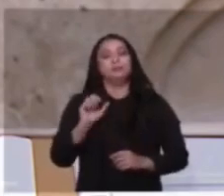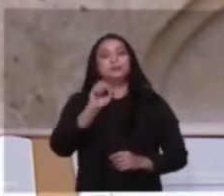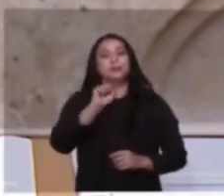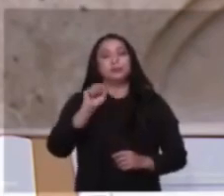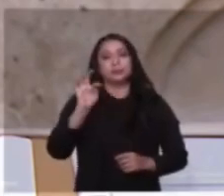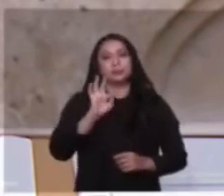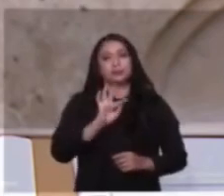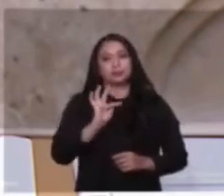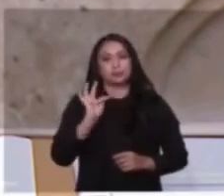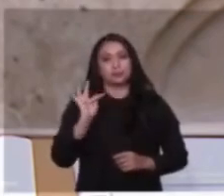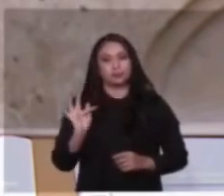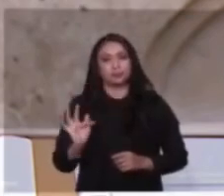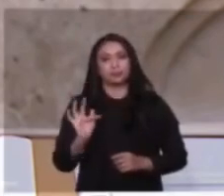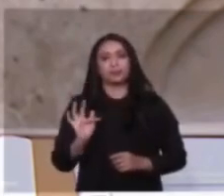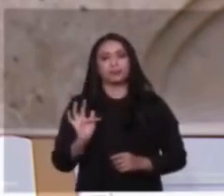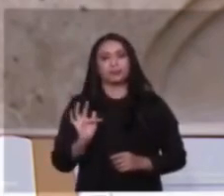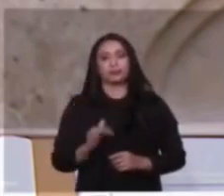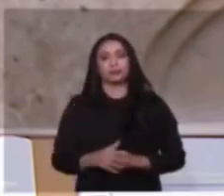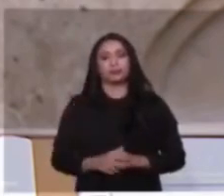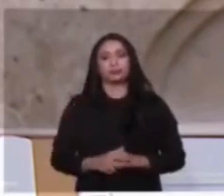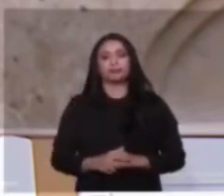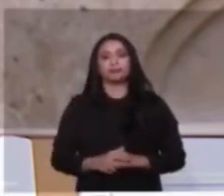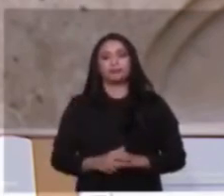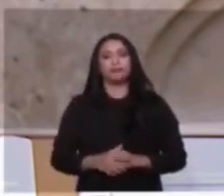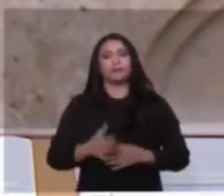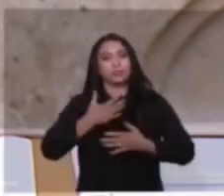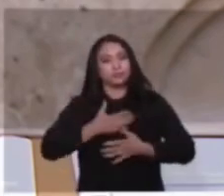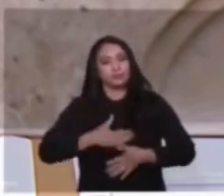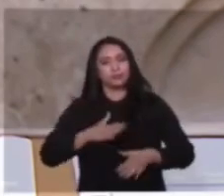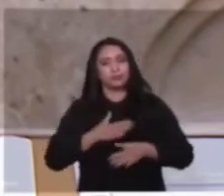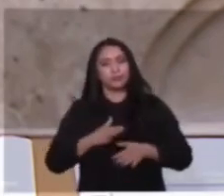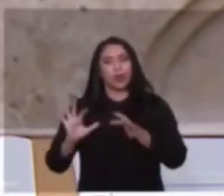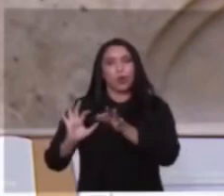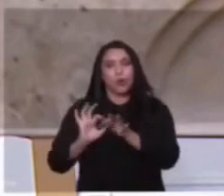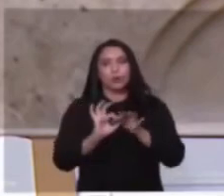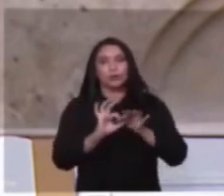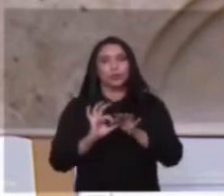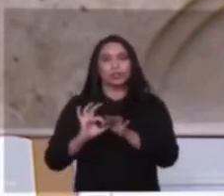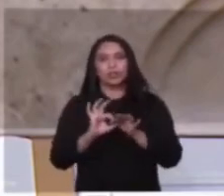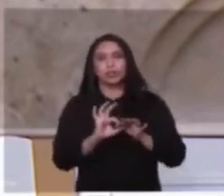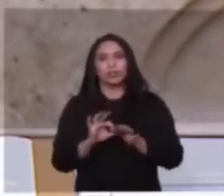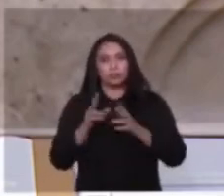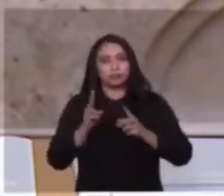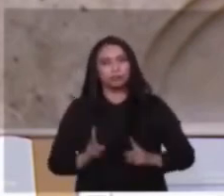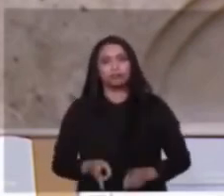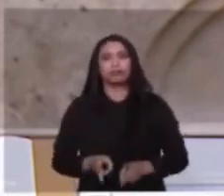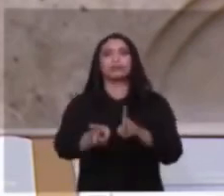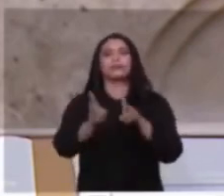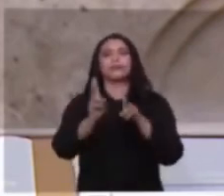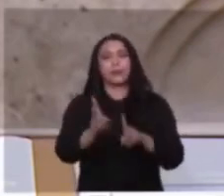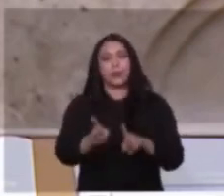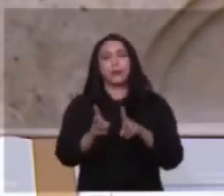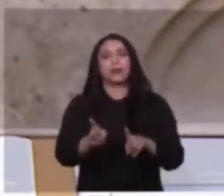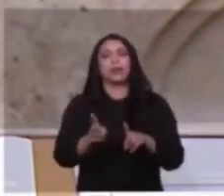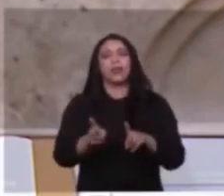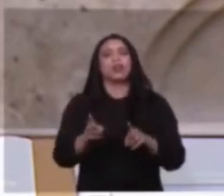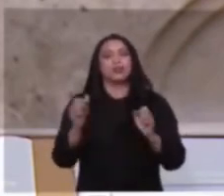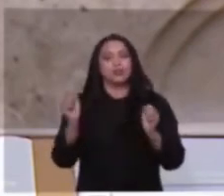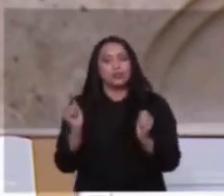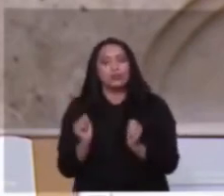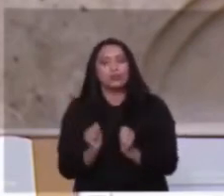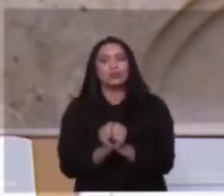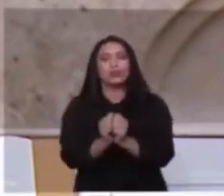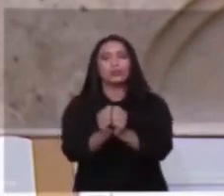Federal, sereno, unido e altaneiro, dá continuidade de forma